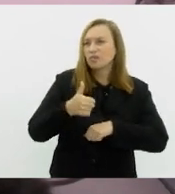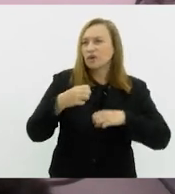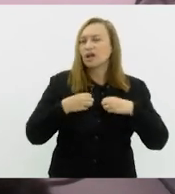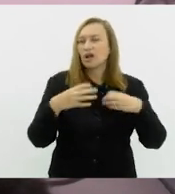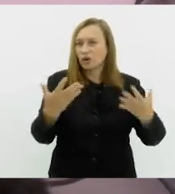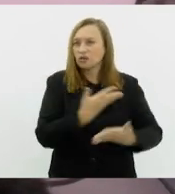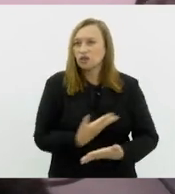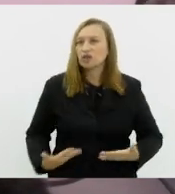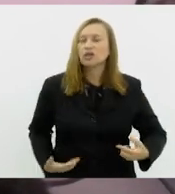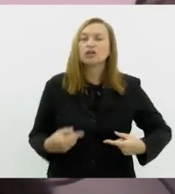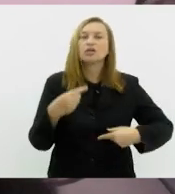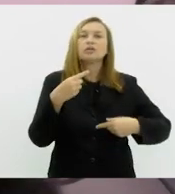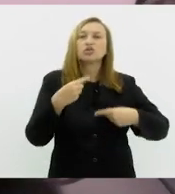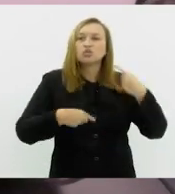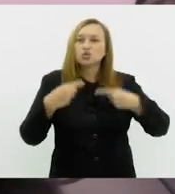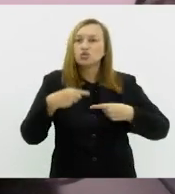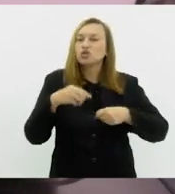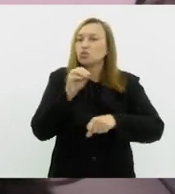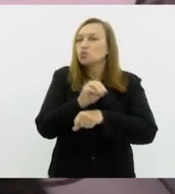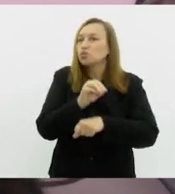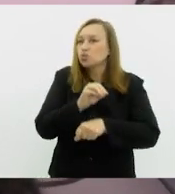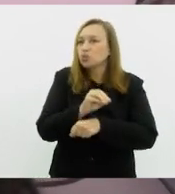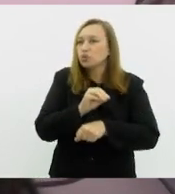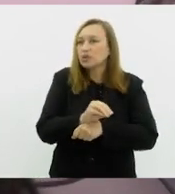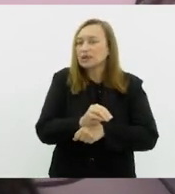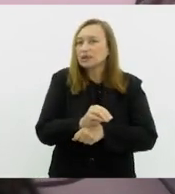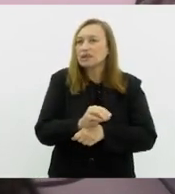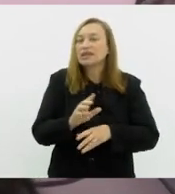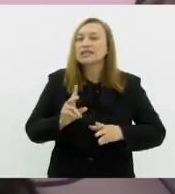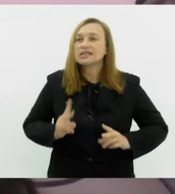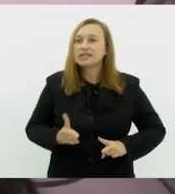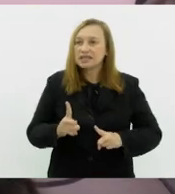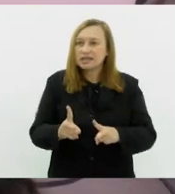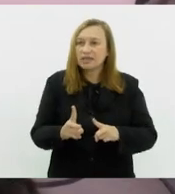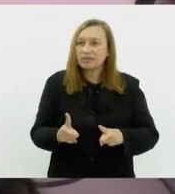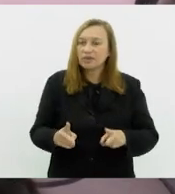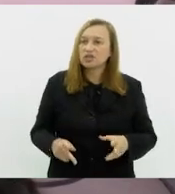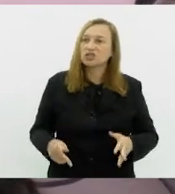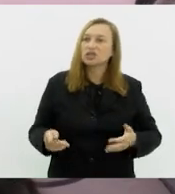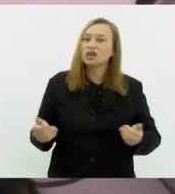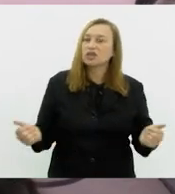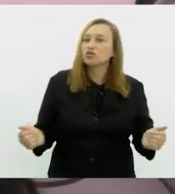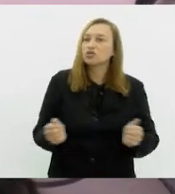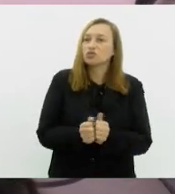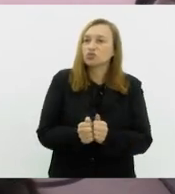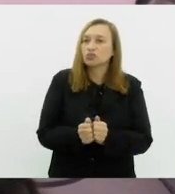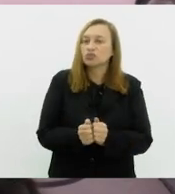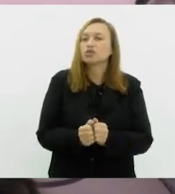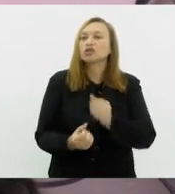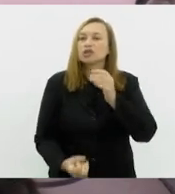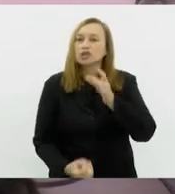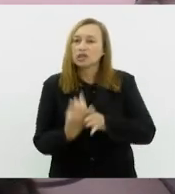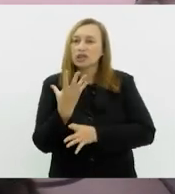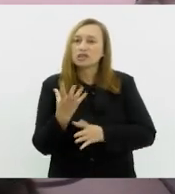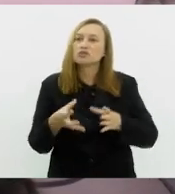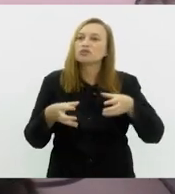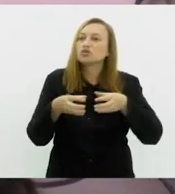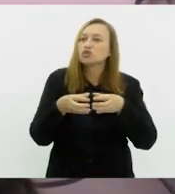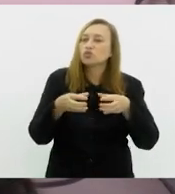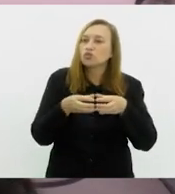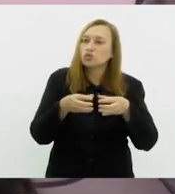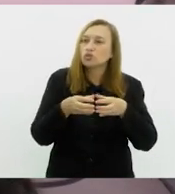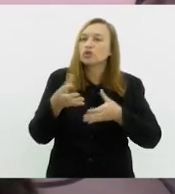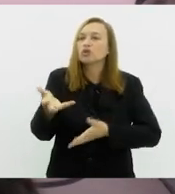para debater o cuidado, e sempre a gente está fazendo parte dessa construção coletiva, né, com